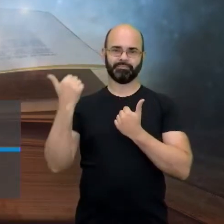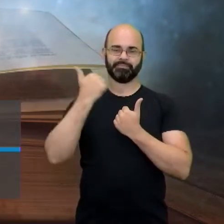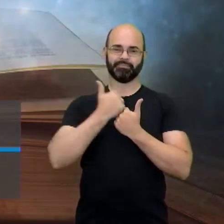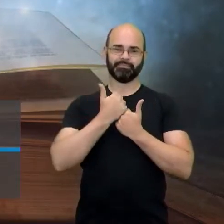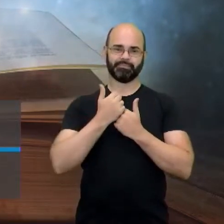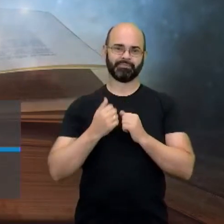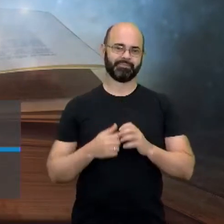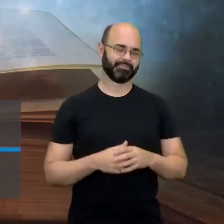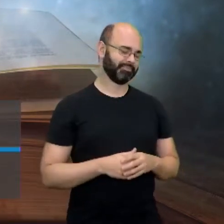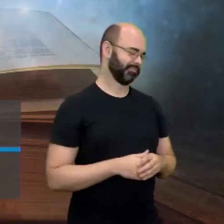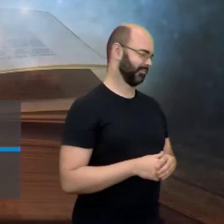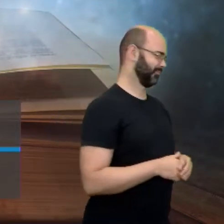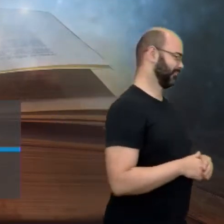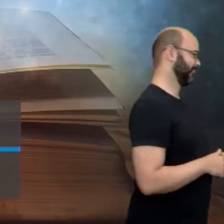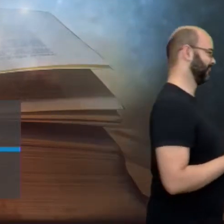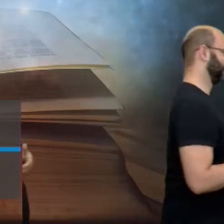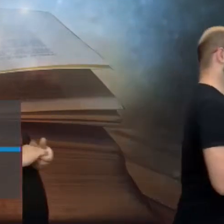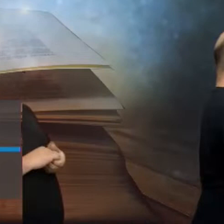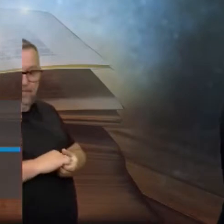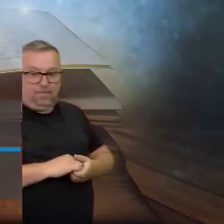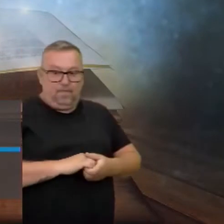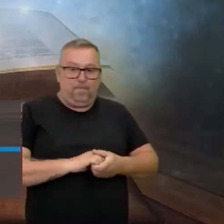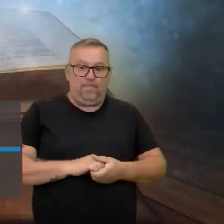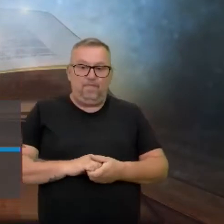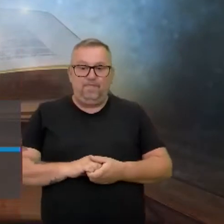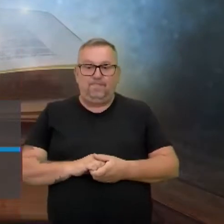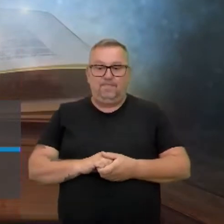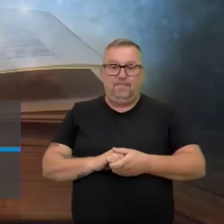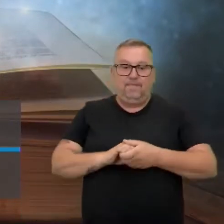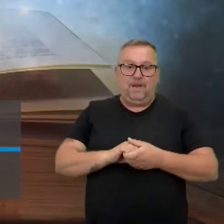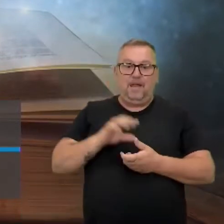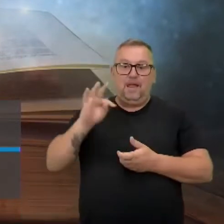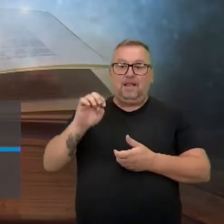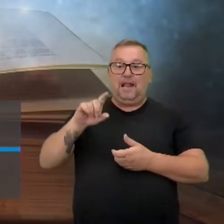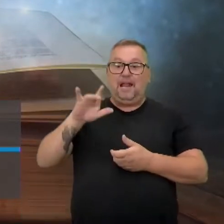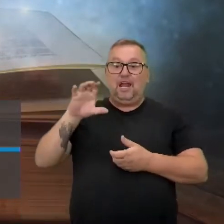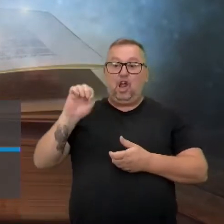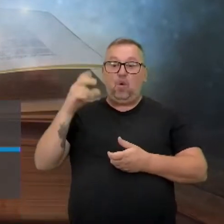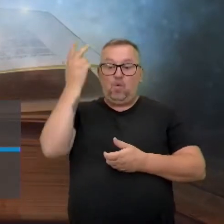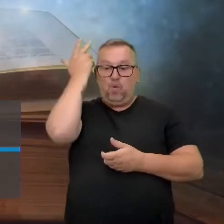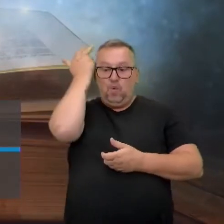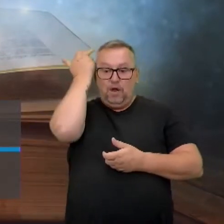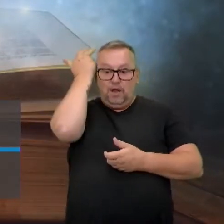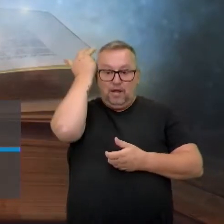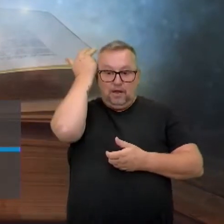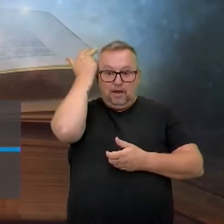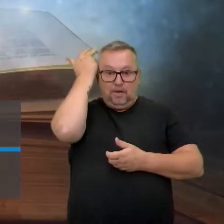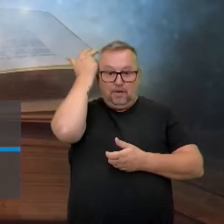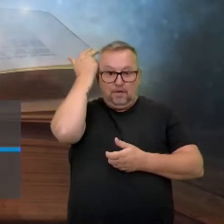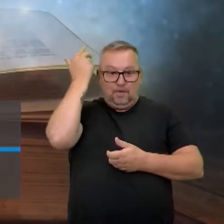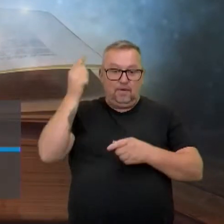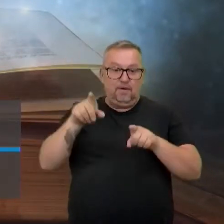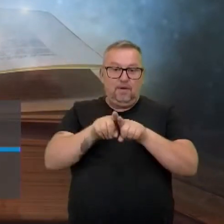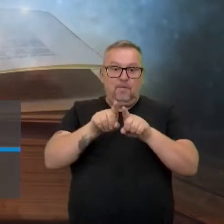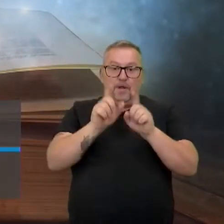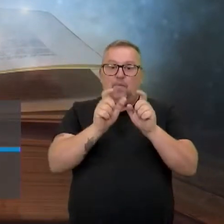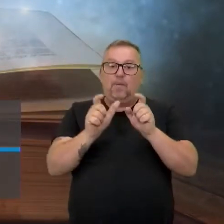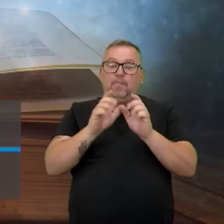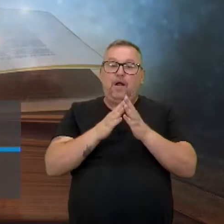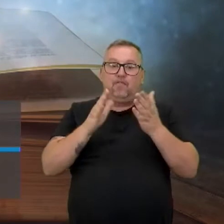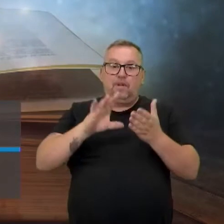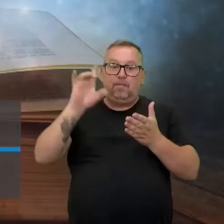coelhinho. 3 coisas me são difíceis de entender. Essa parte eu posso falar porque é até uma parte bíblica, tá? E a quarta eu a